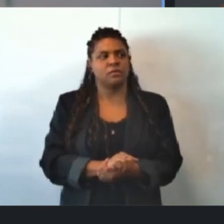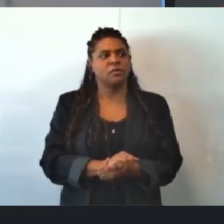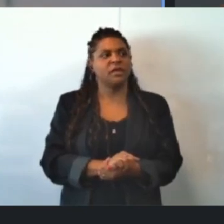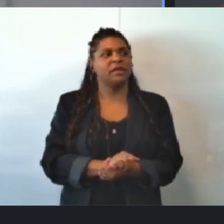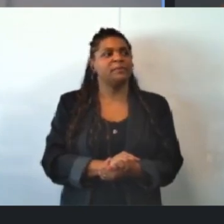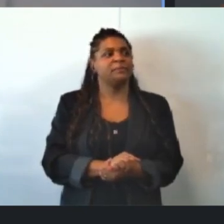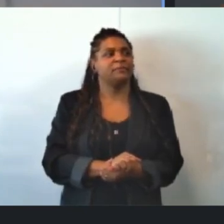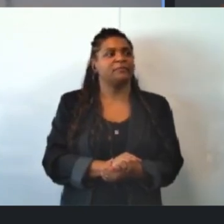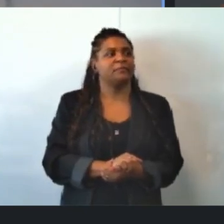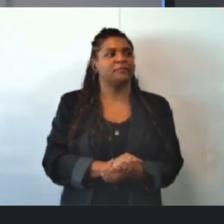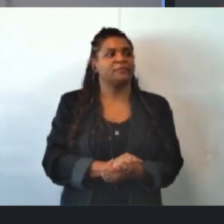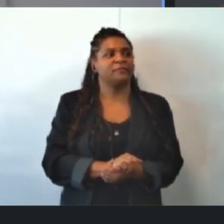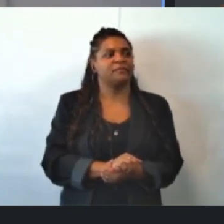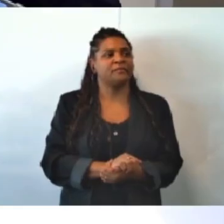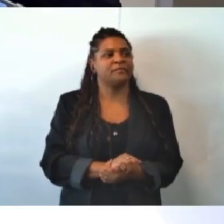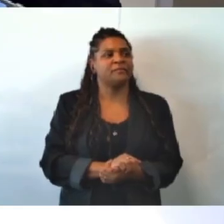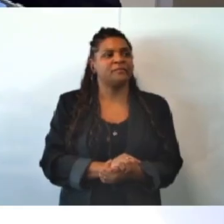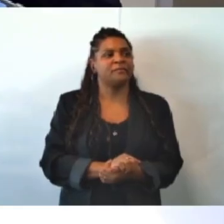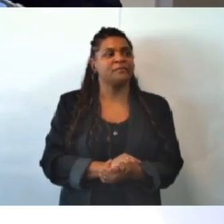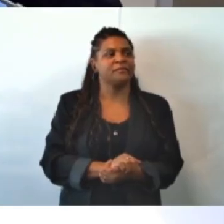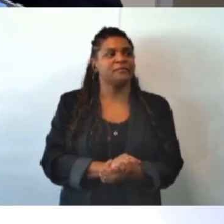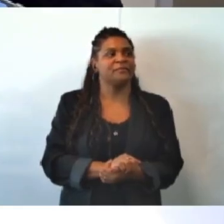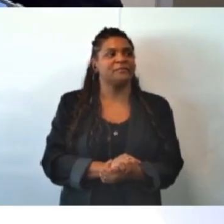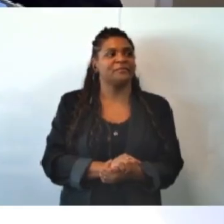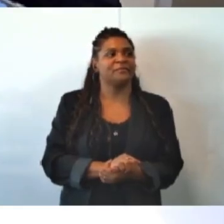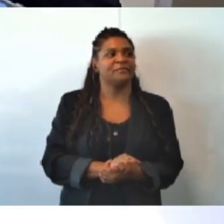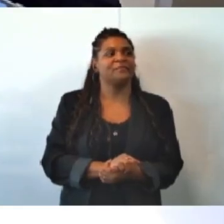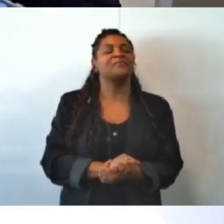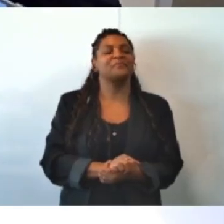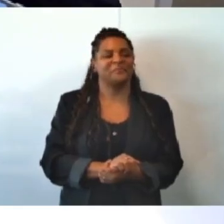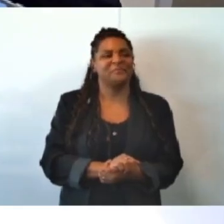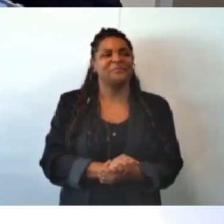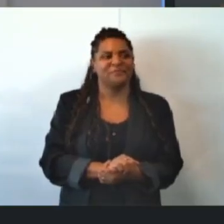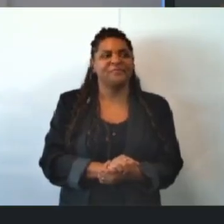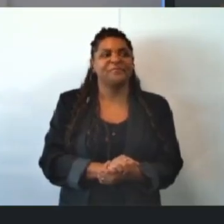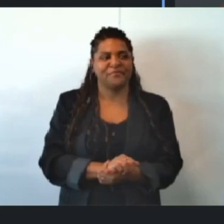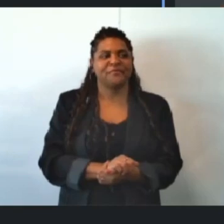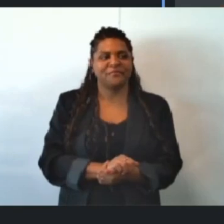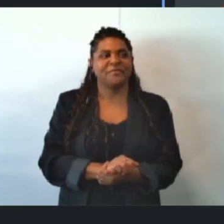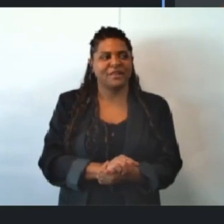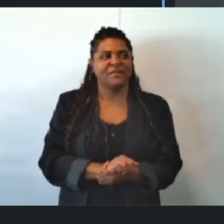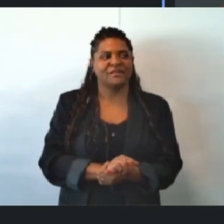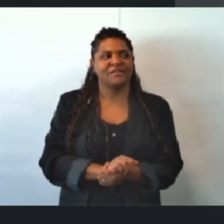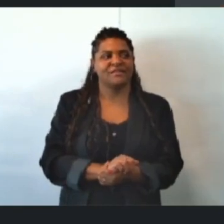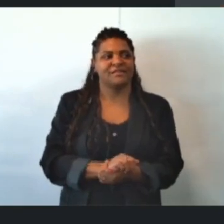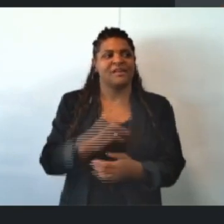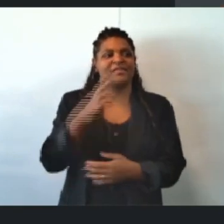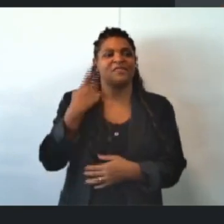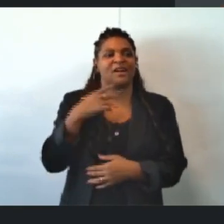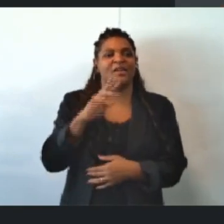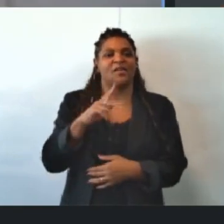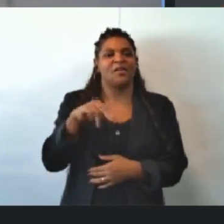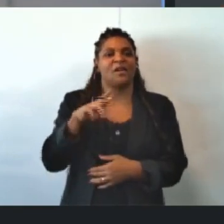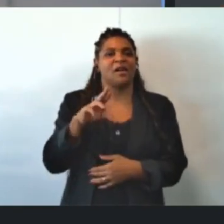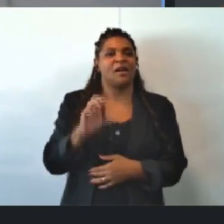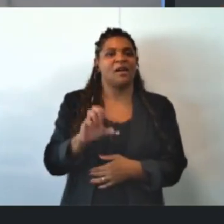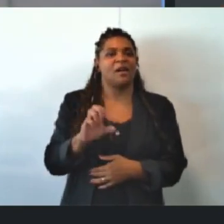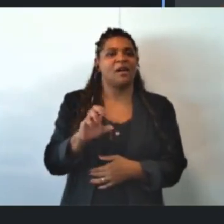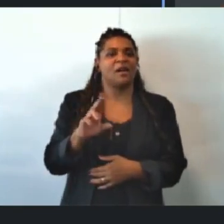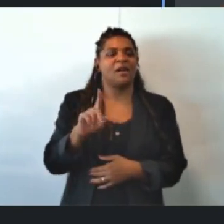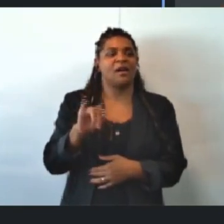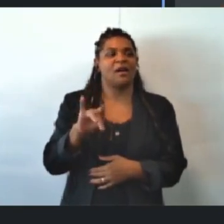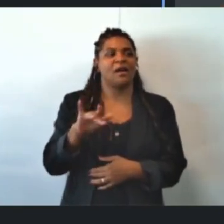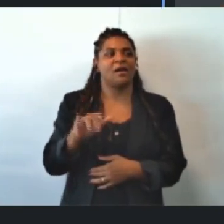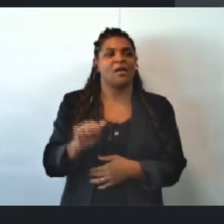Em votação, com voto, vereador Preto. De acordo. Henrique Braga. De acordo. Miltinho CGE.